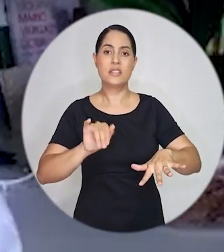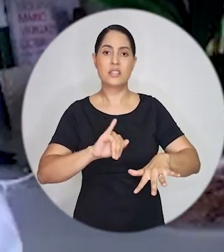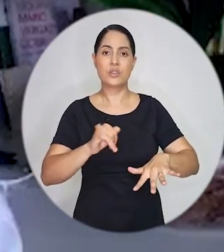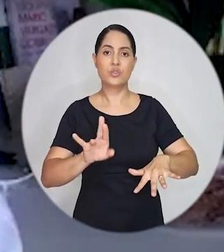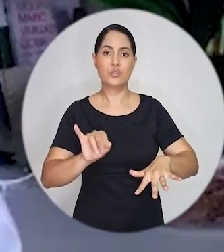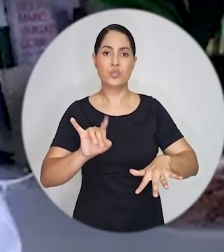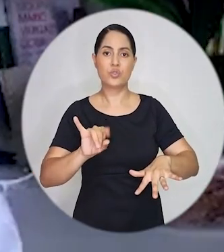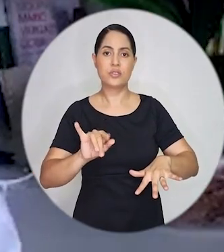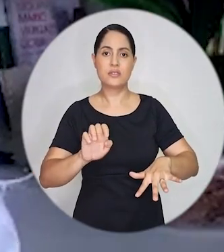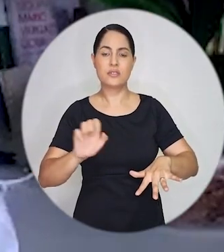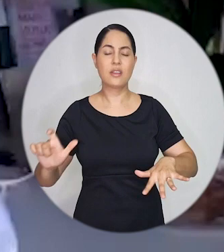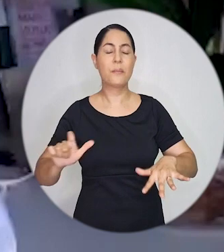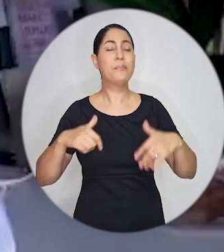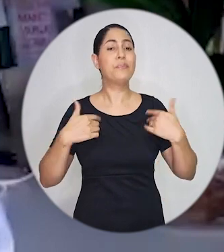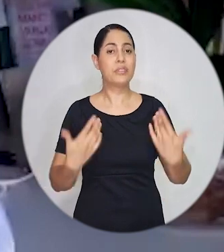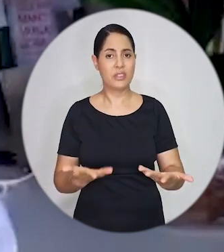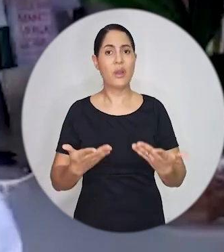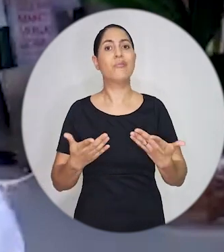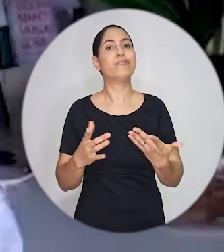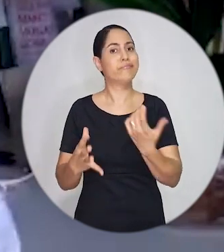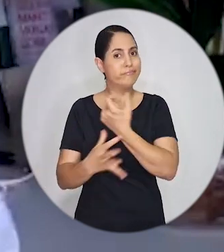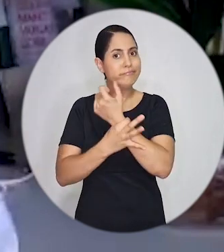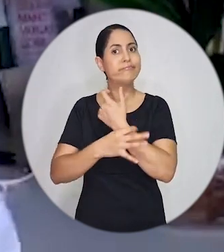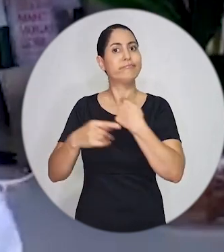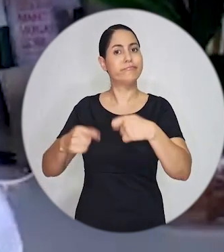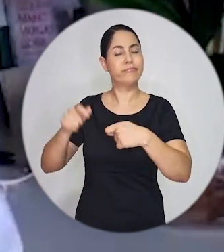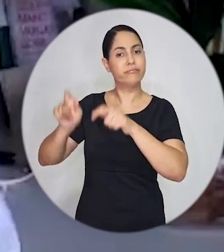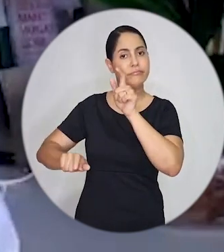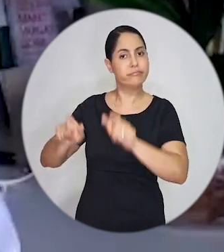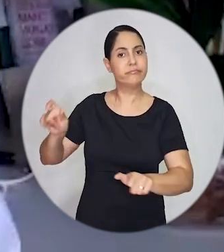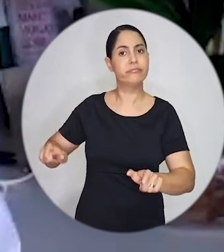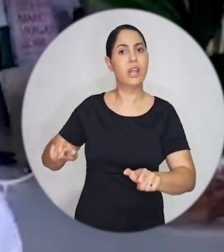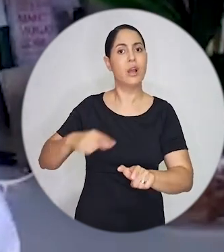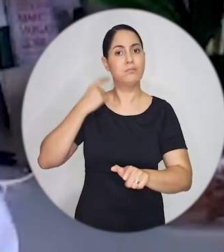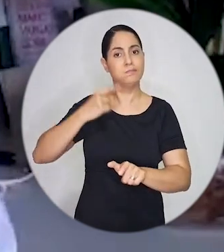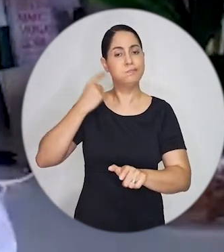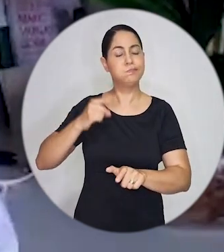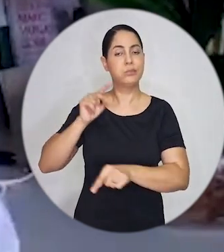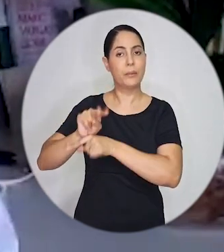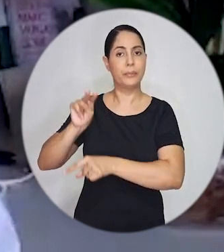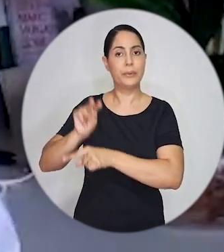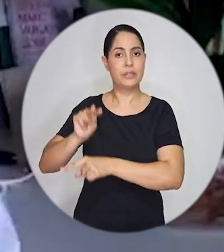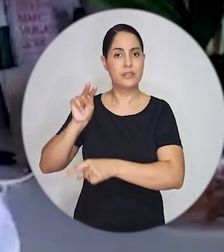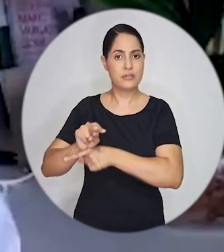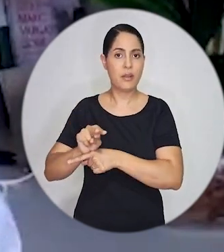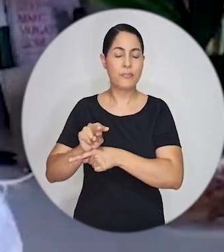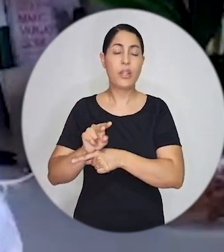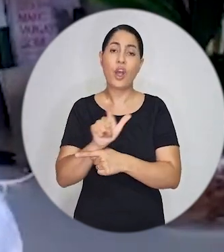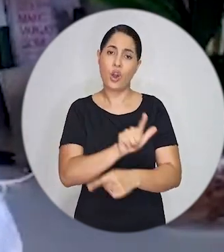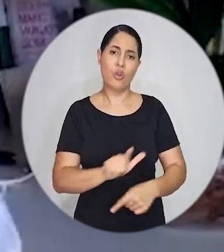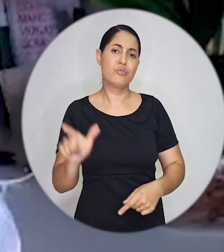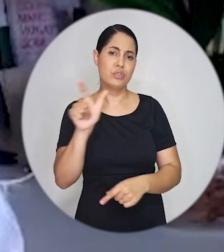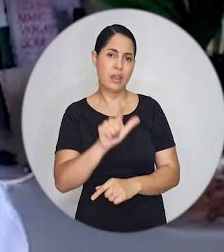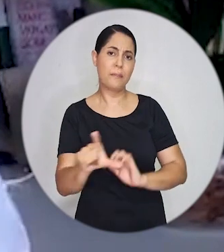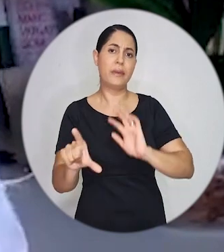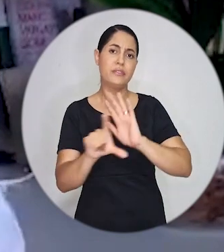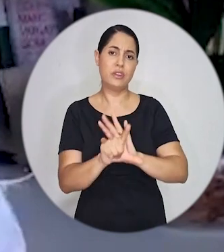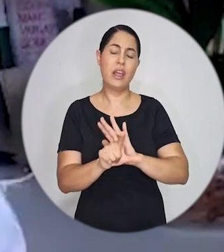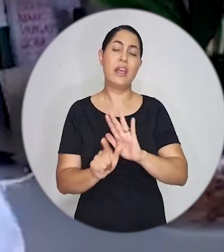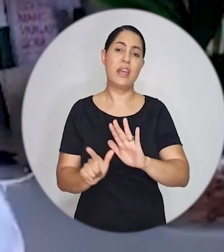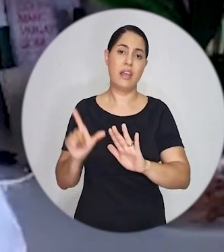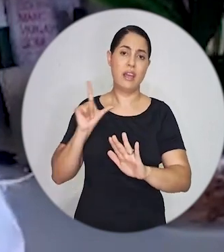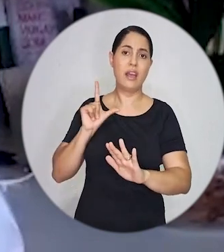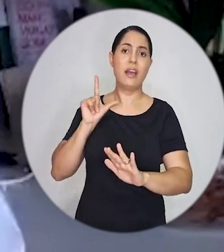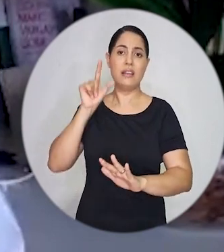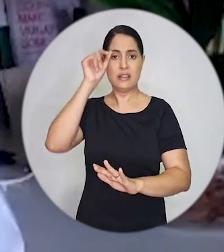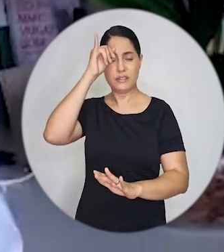medida protetiva com critérios que dê segurança de que o advogado no exercício da sua profissão terão, digamos assim, uma